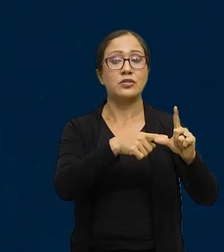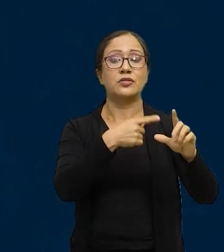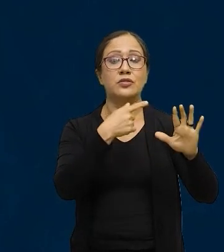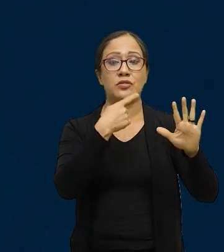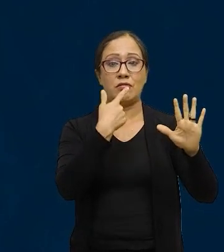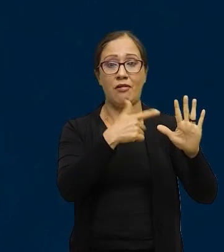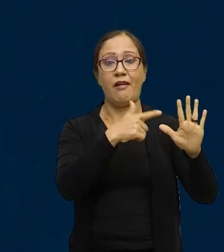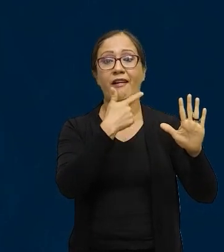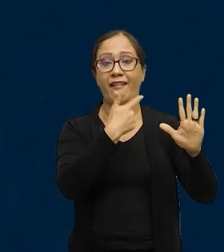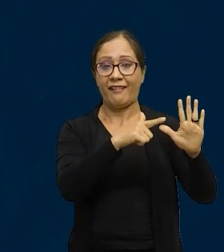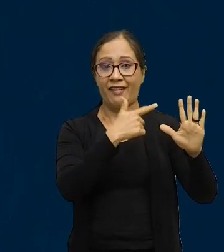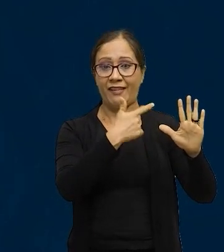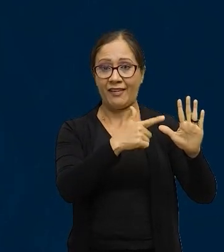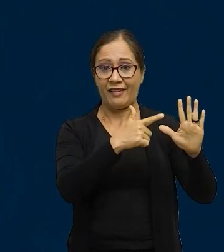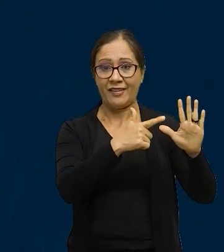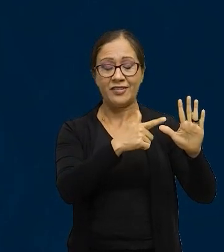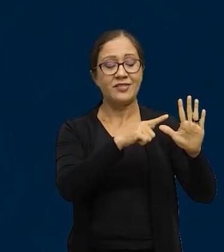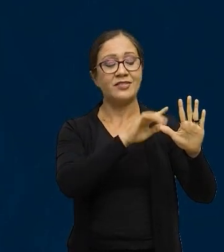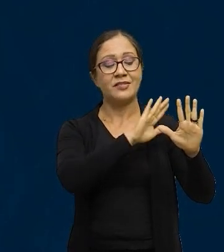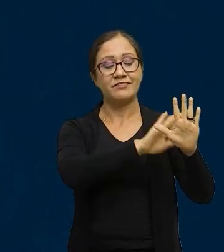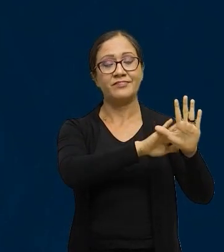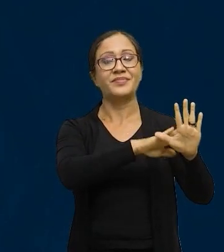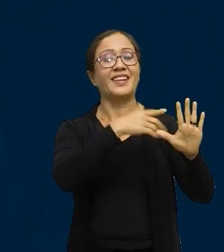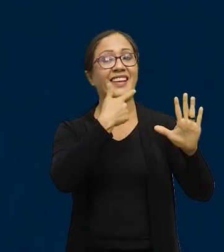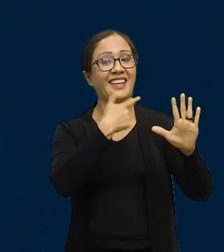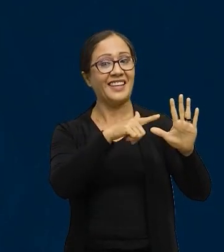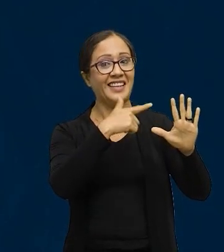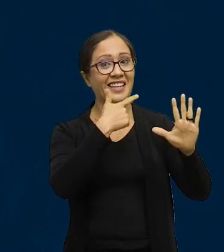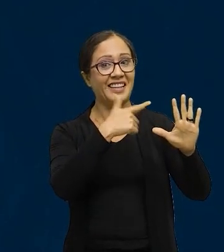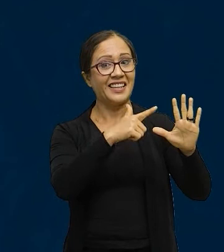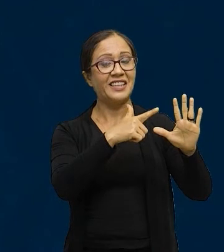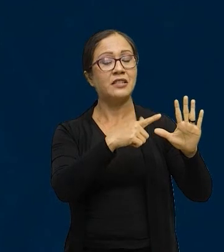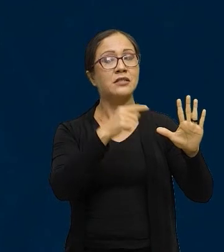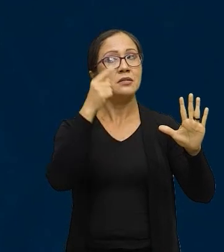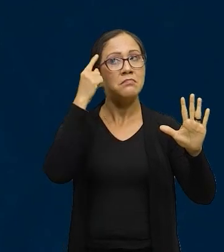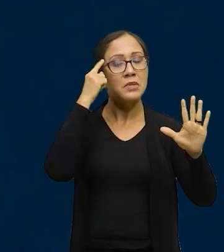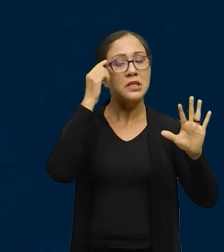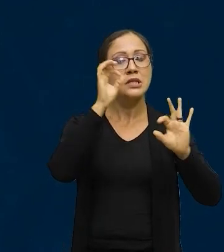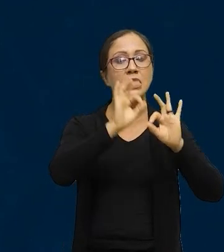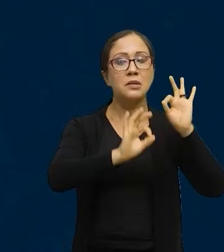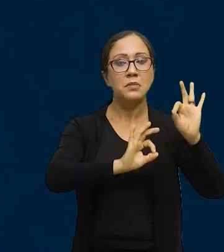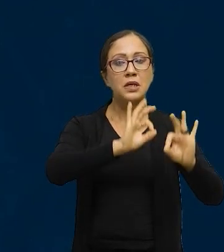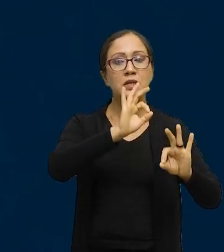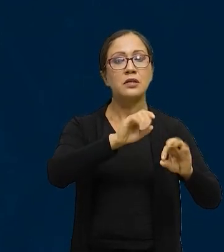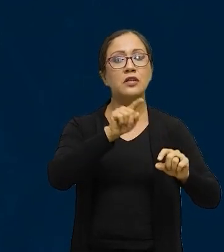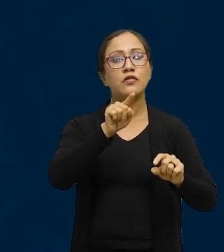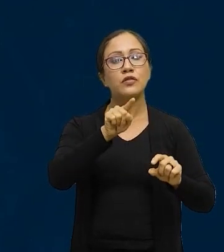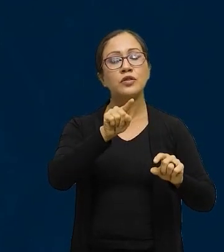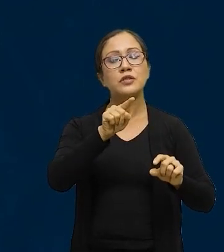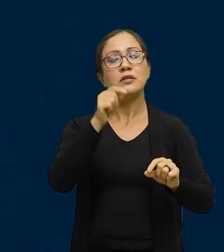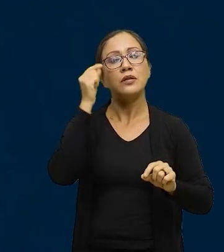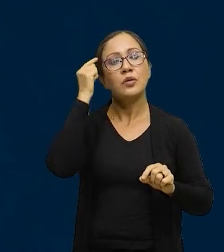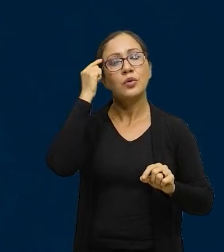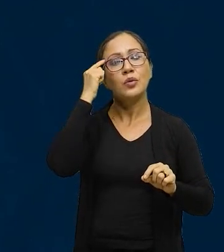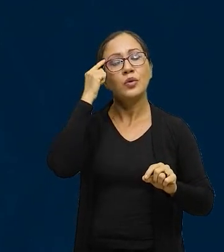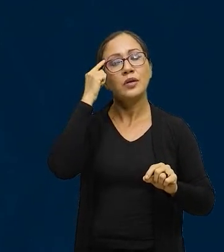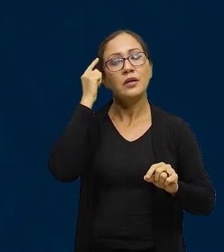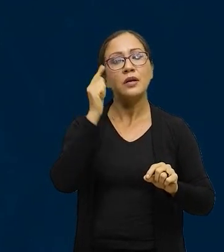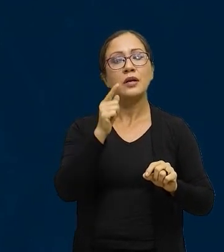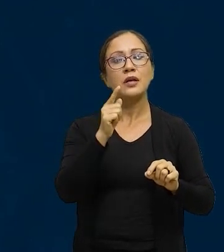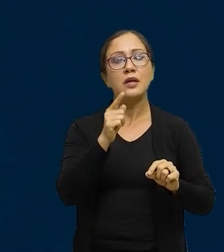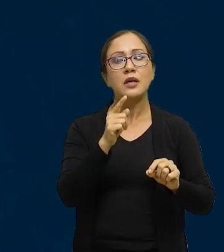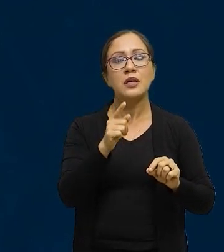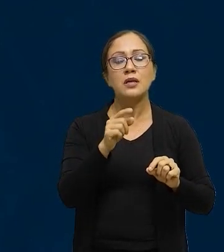essa sátira, que é uma crítica um pouco mais pensada, que faz você buscar o